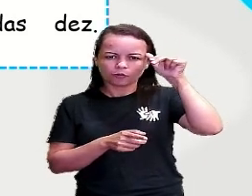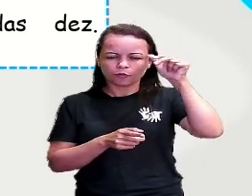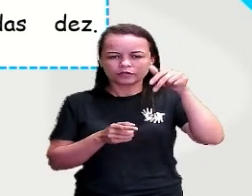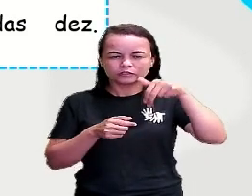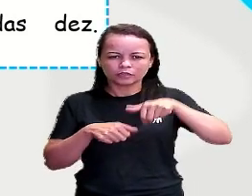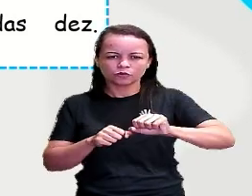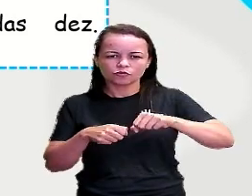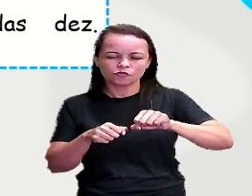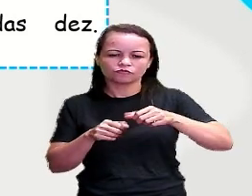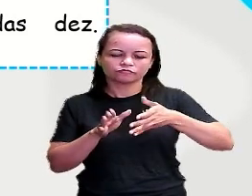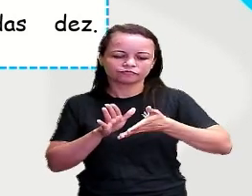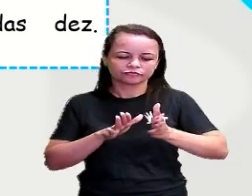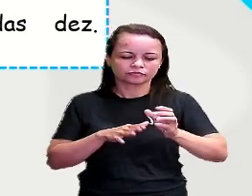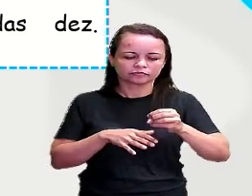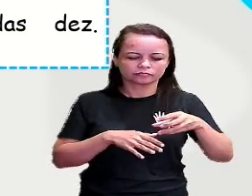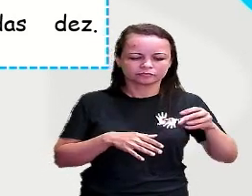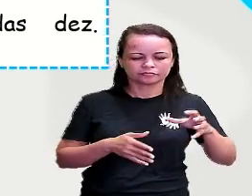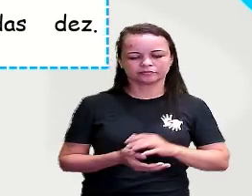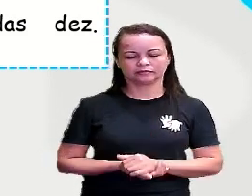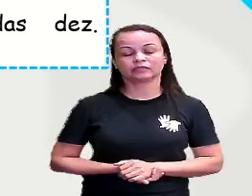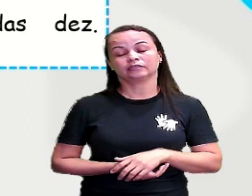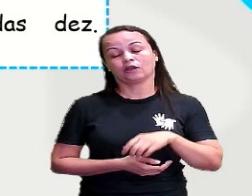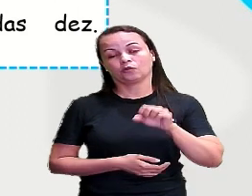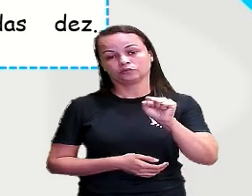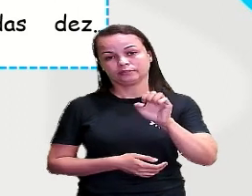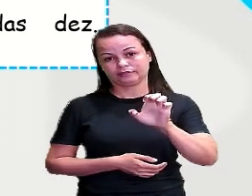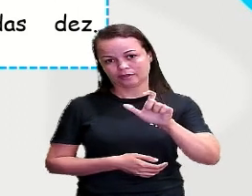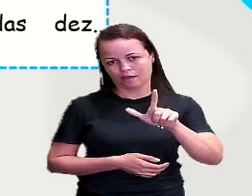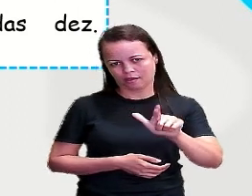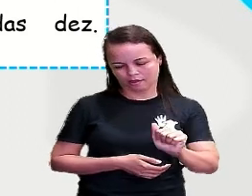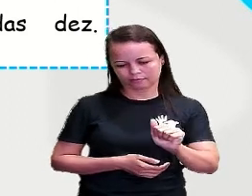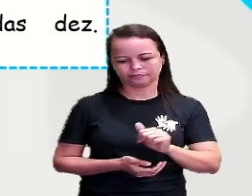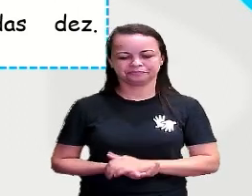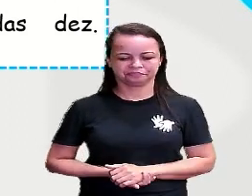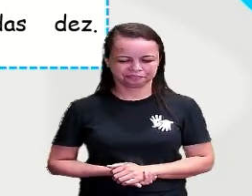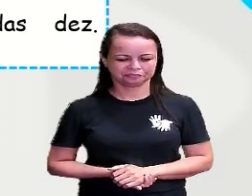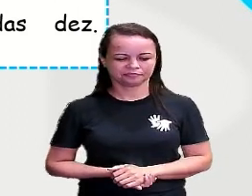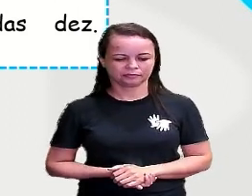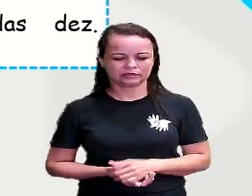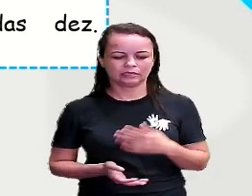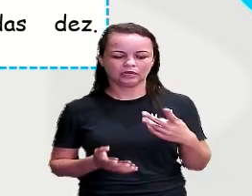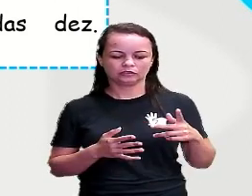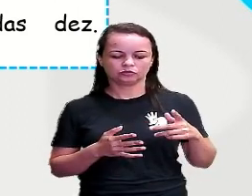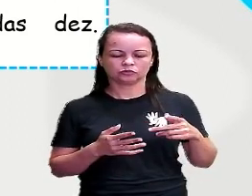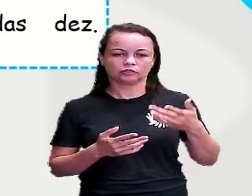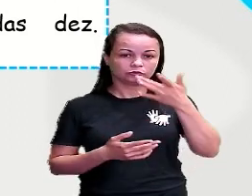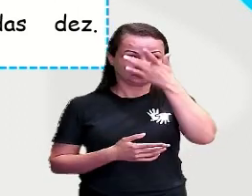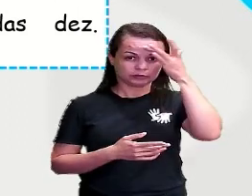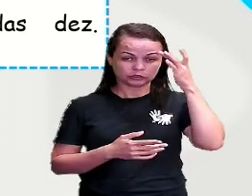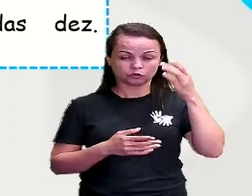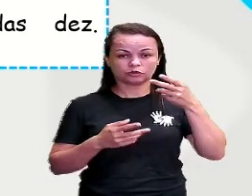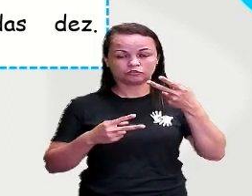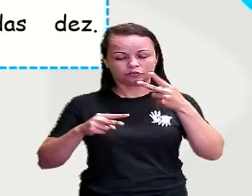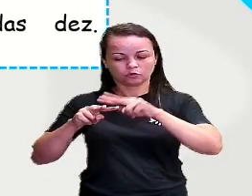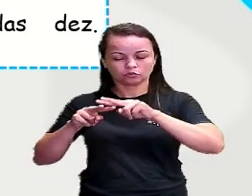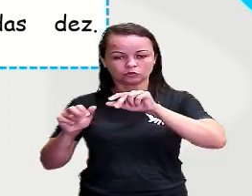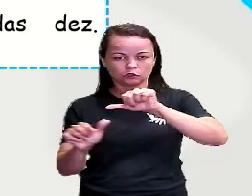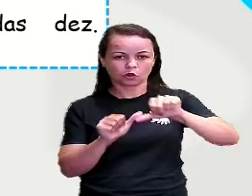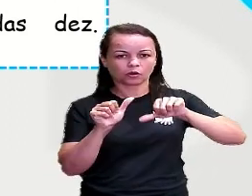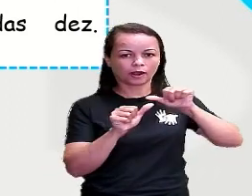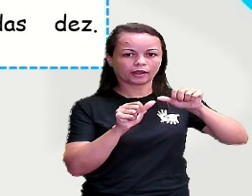S, cela com S. No presídio, todos os ocupantes foram trocados de cela. Nesse caso